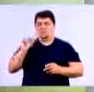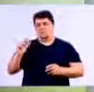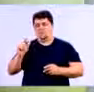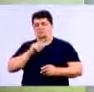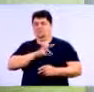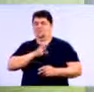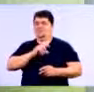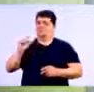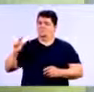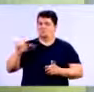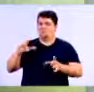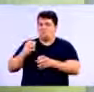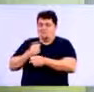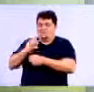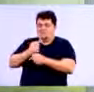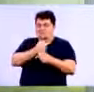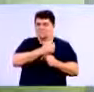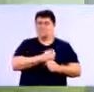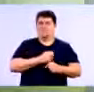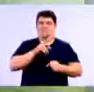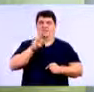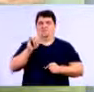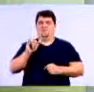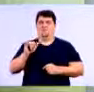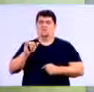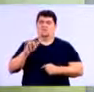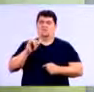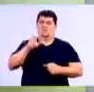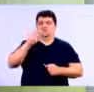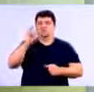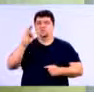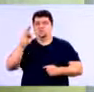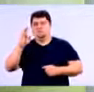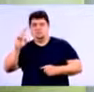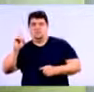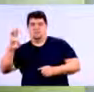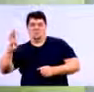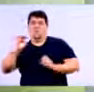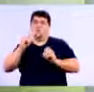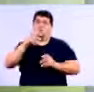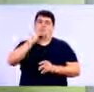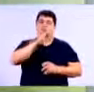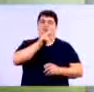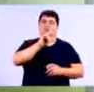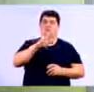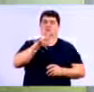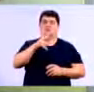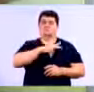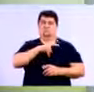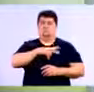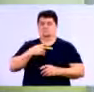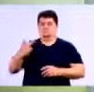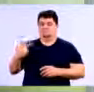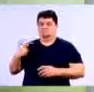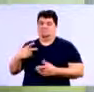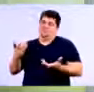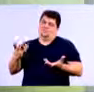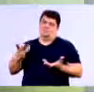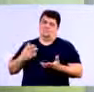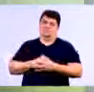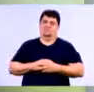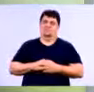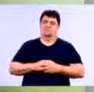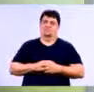juntando. Mas o ideal mesmo pode aplicar no CDB ou previdência privada. Mas isso é algo muito pessoal nosso, muito pessoal, né, Denise? Com